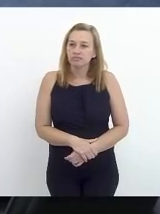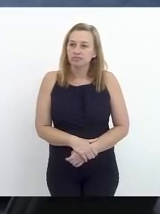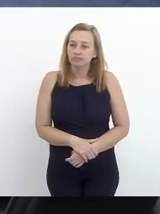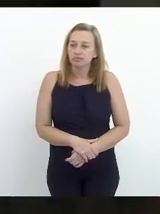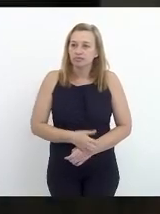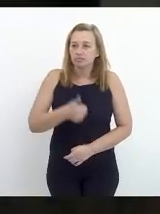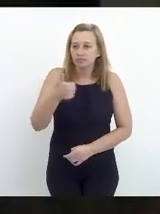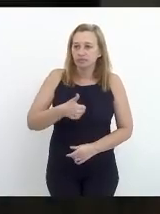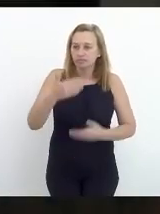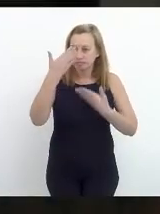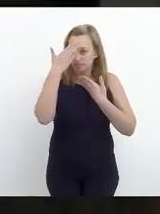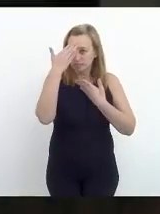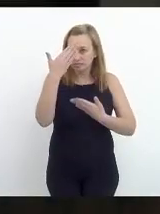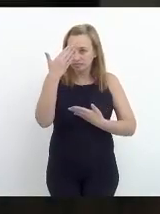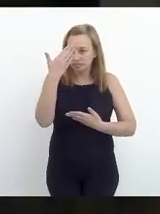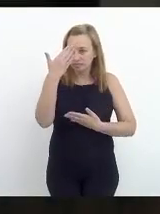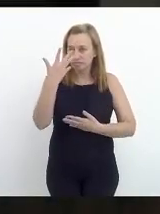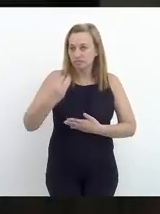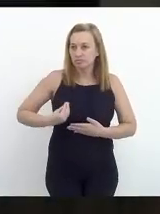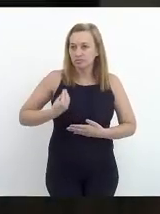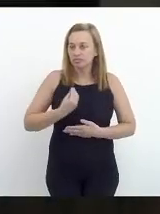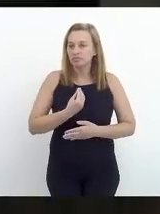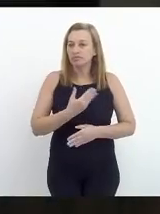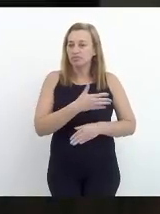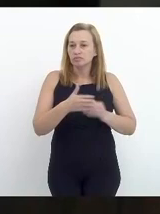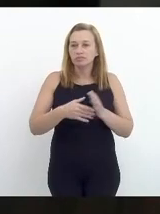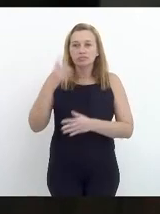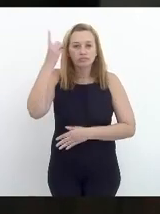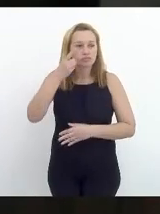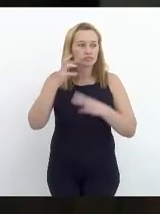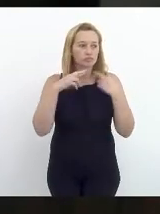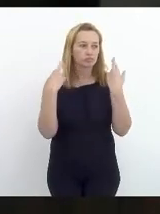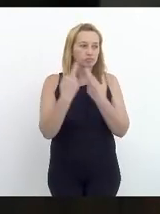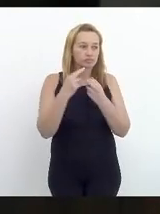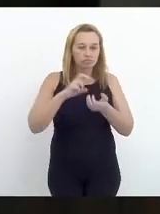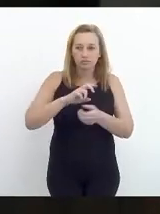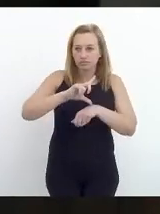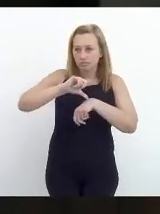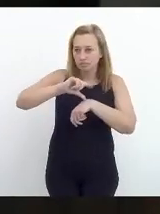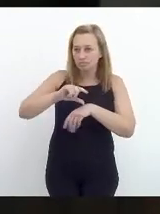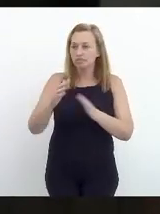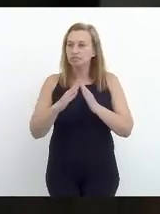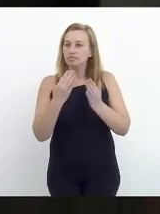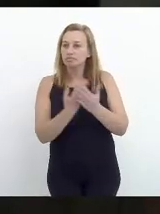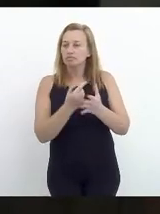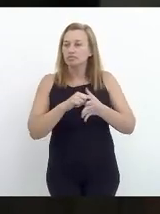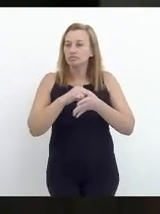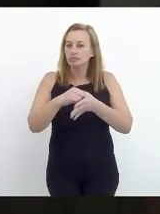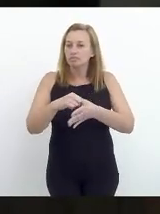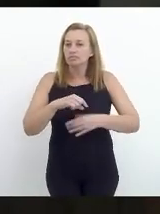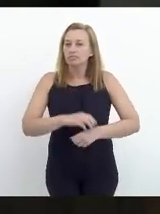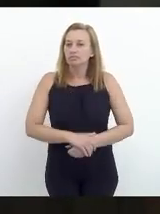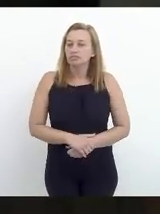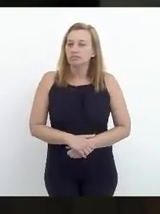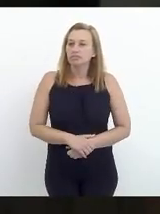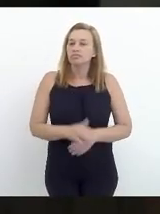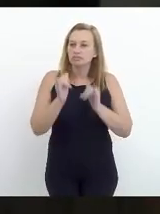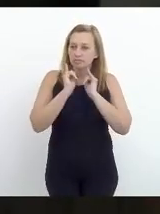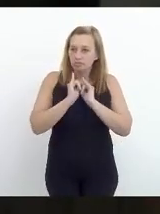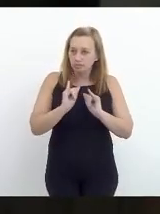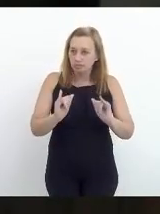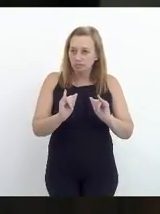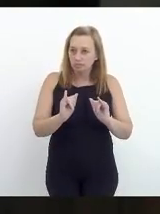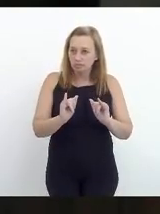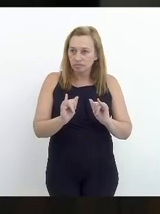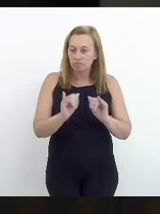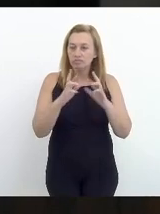Primeiro, agradecer a presença dos seus parlamentares na reunião que fizemos pela manhã no Colégio de Líderes. E como foi anunciado, seria